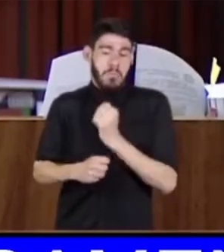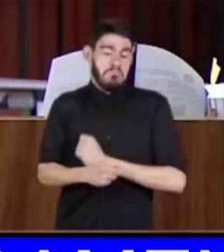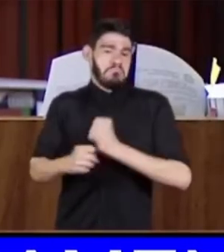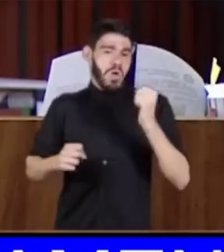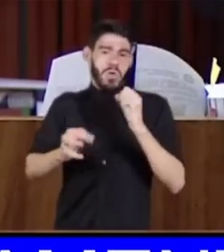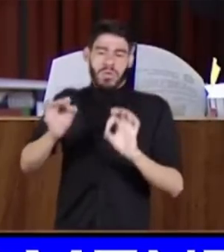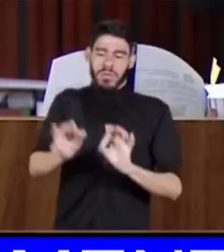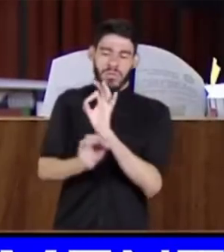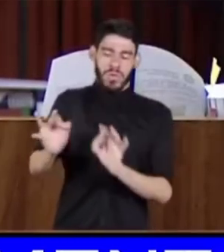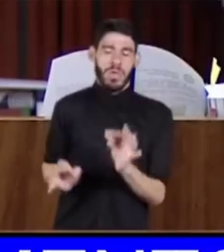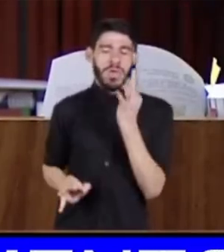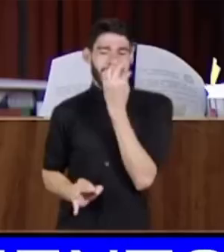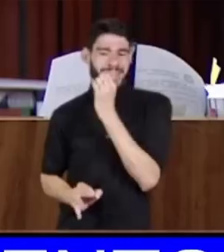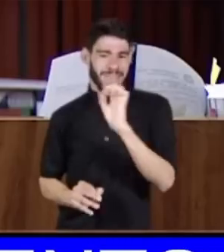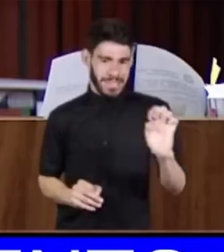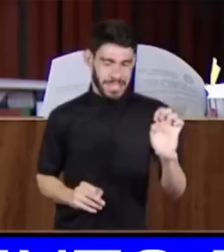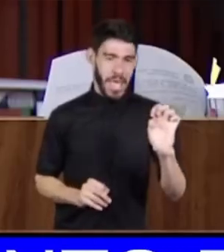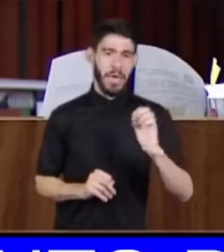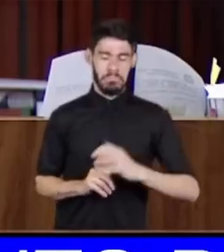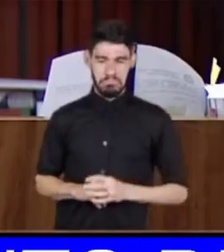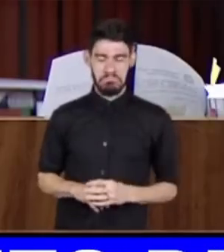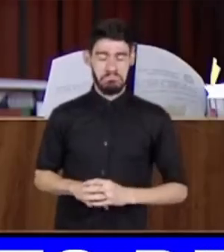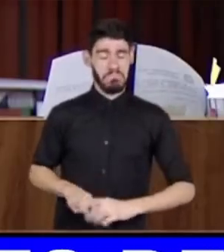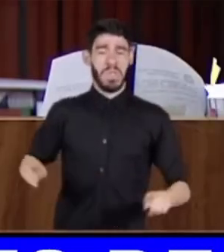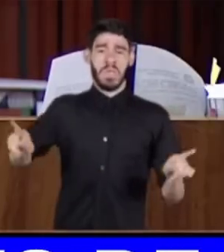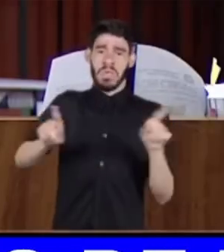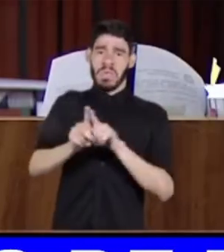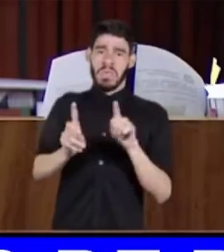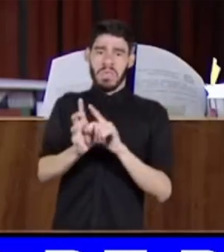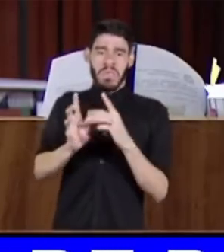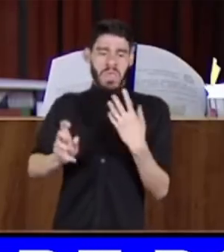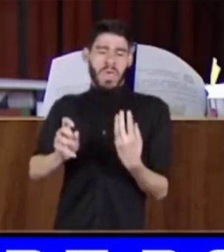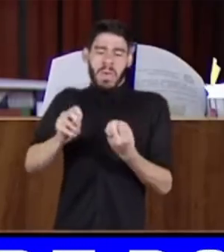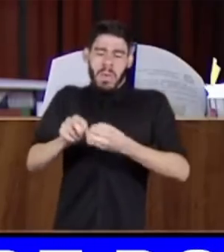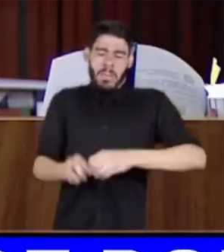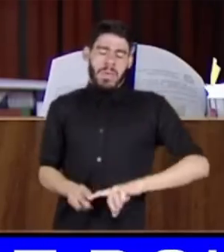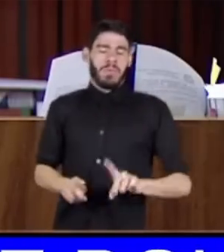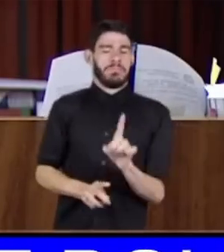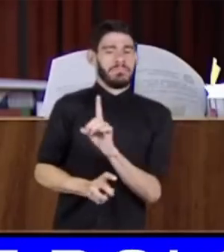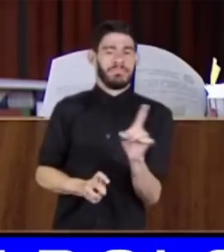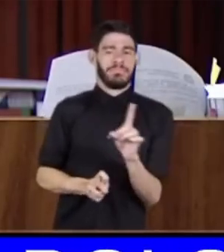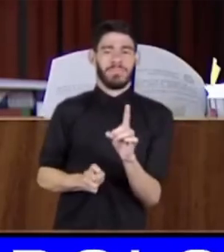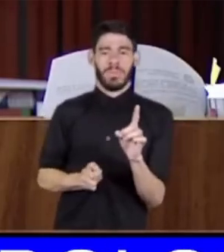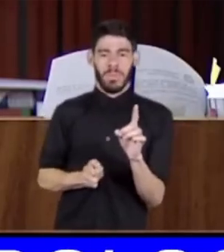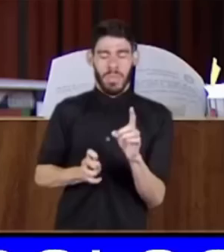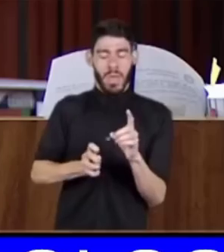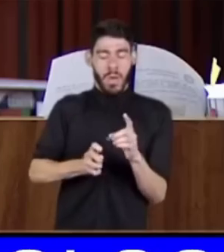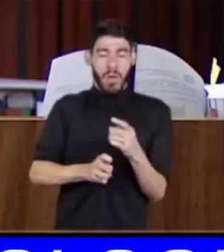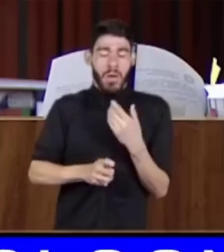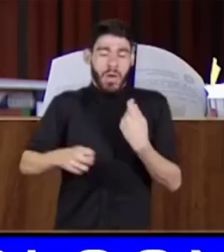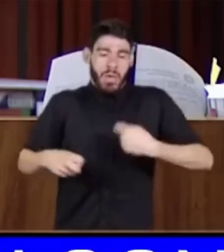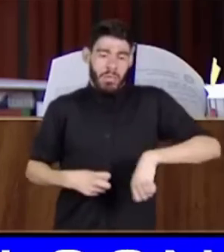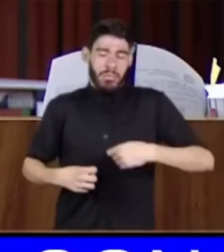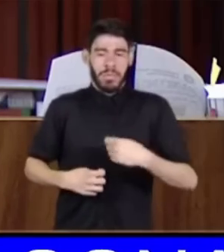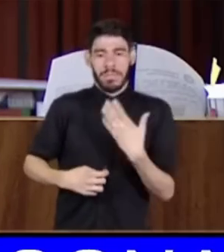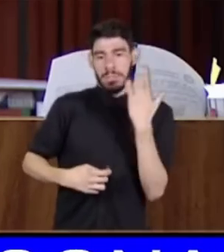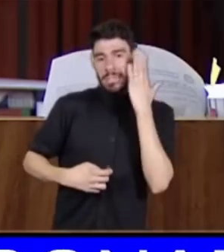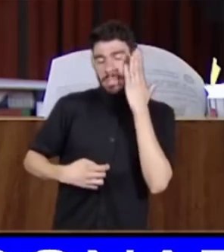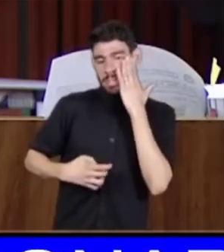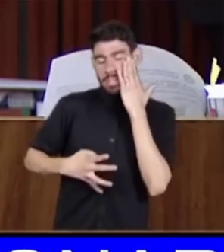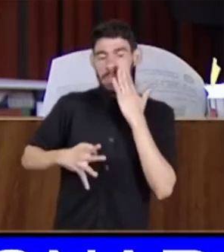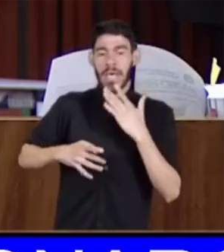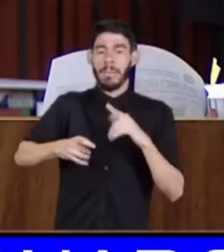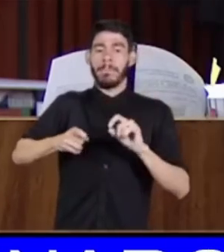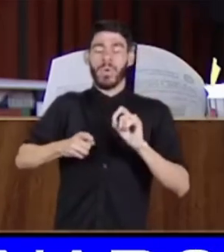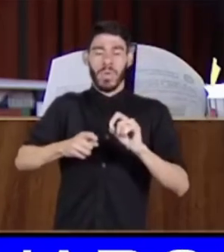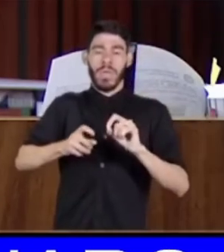da Justiça Eleitoral, também não conhecendo da prejudicial de redelimitação da demanda, tendo em vista tratar-se